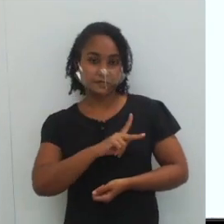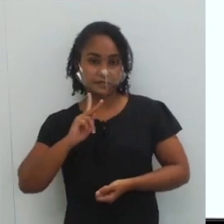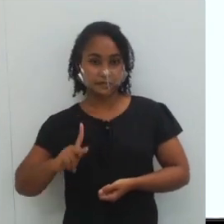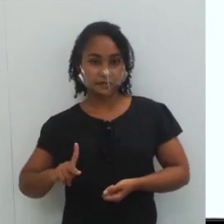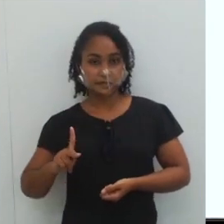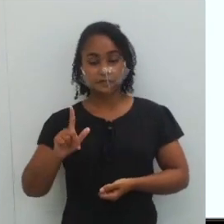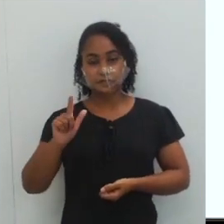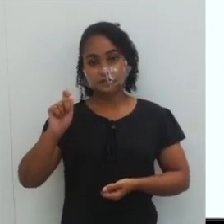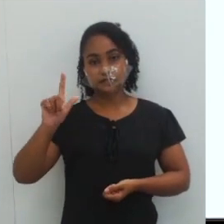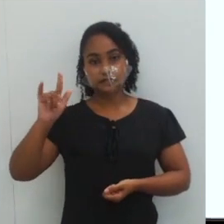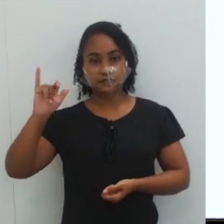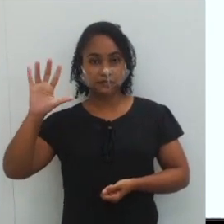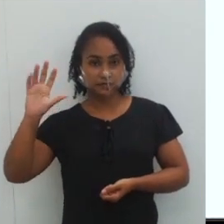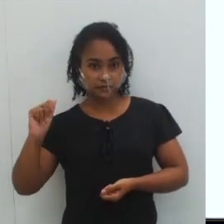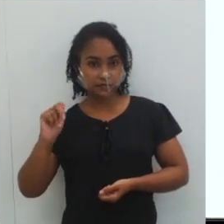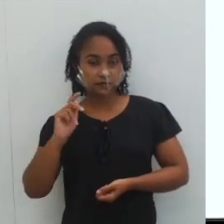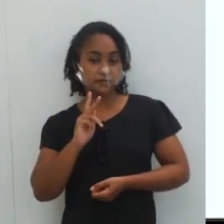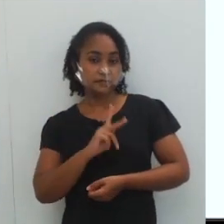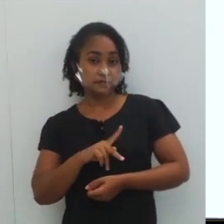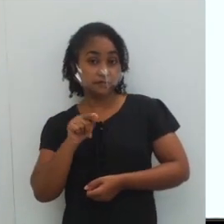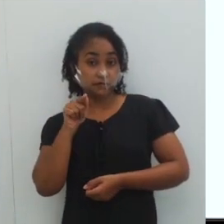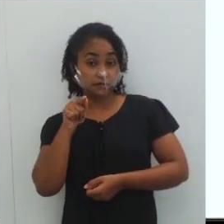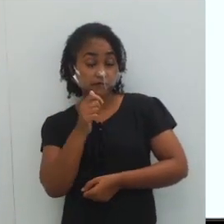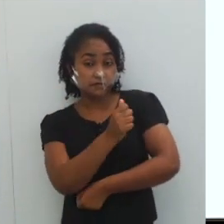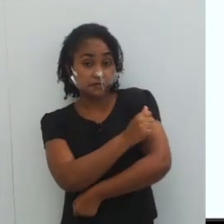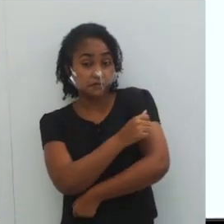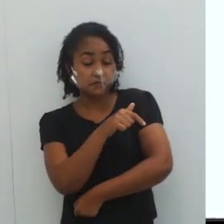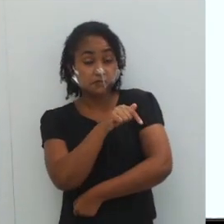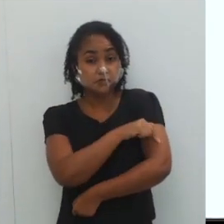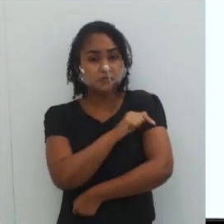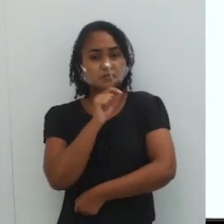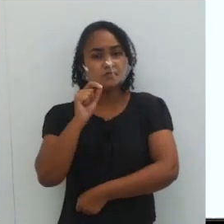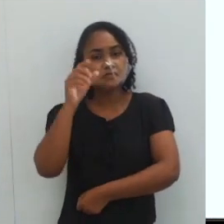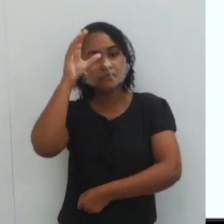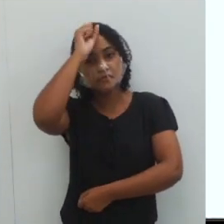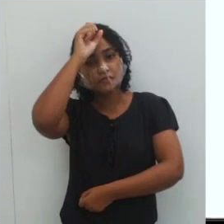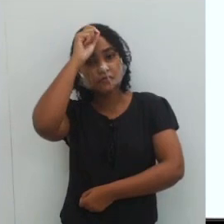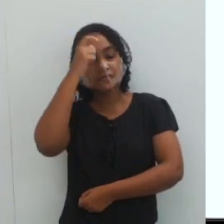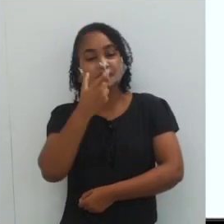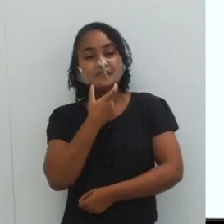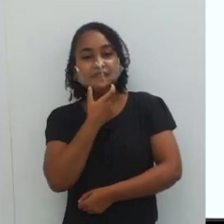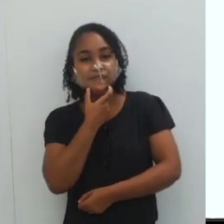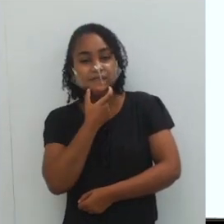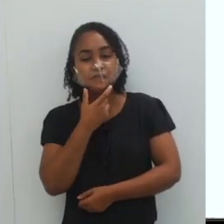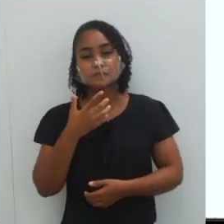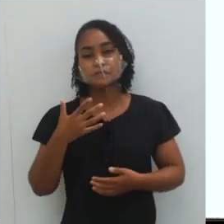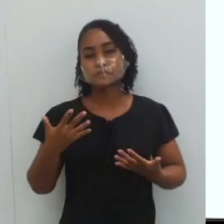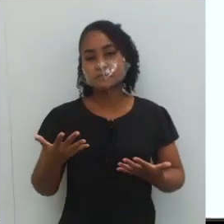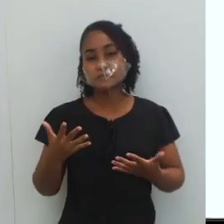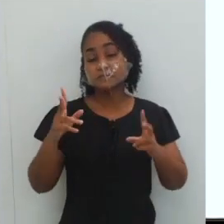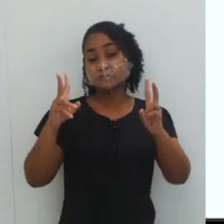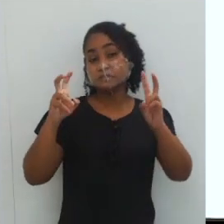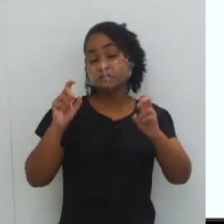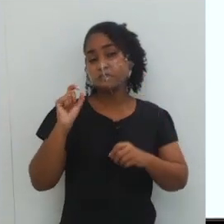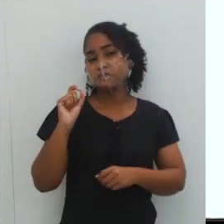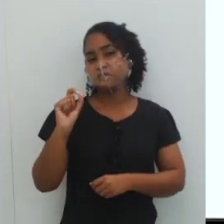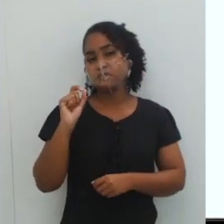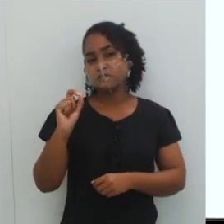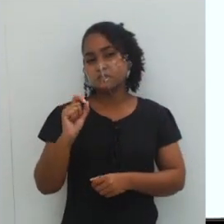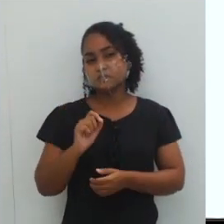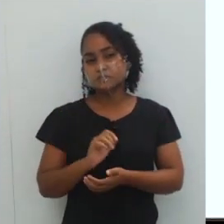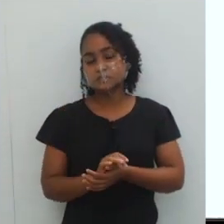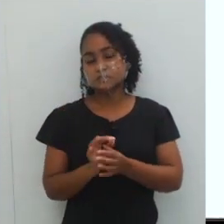Eu sou Teacher Delvia Fox e você do 7º ano vai aprender comigo hoje English. O nosso